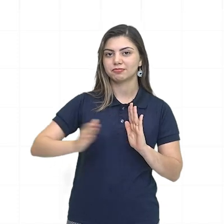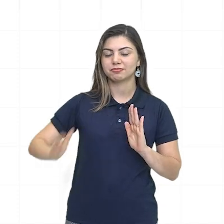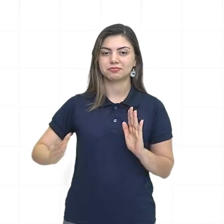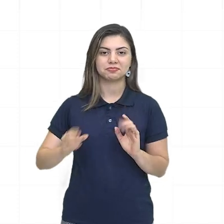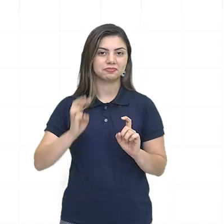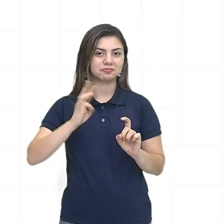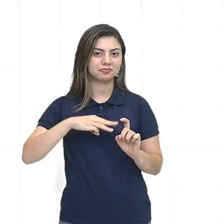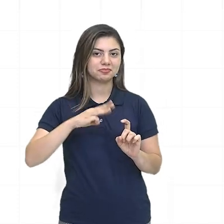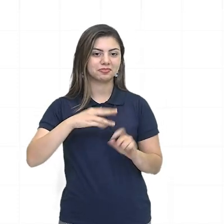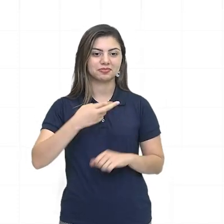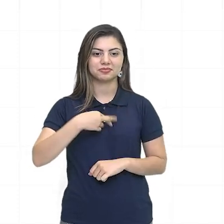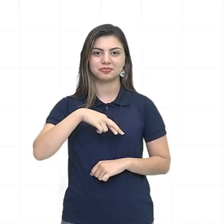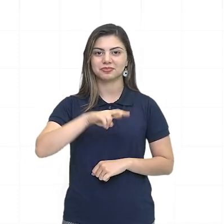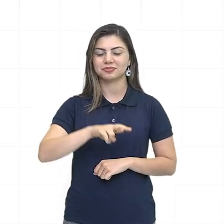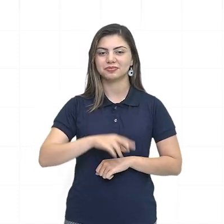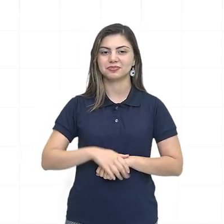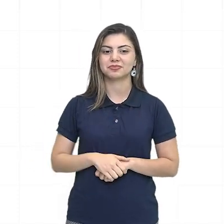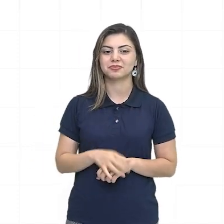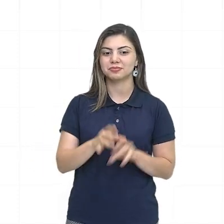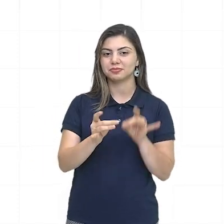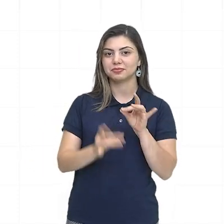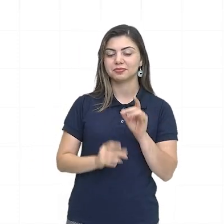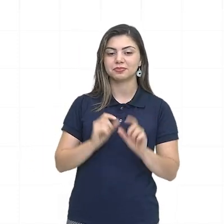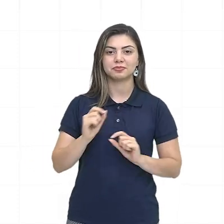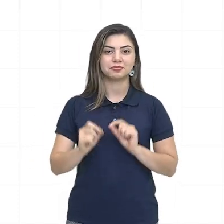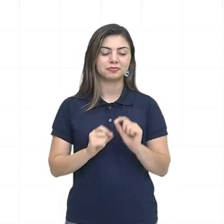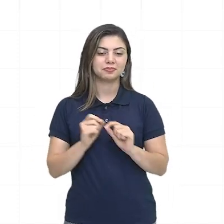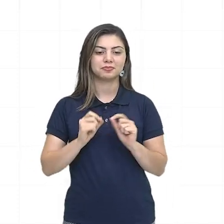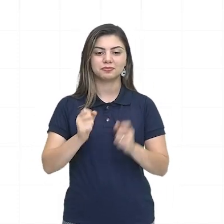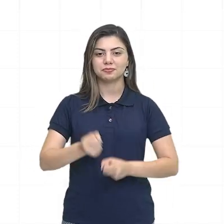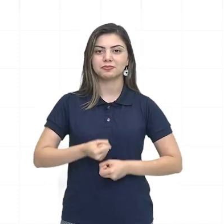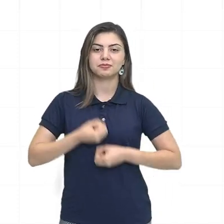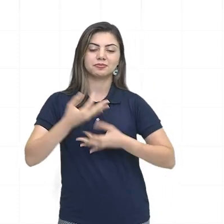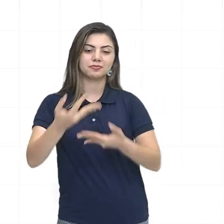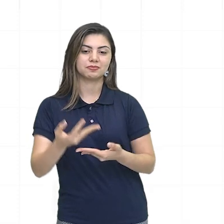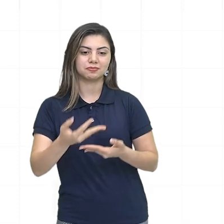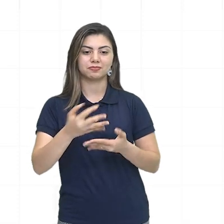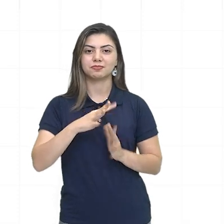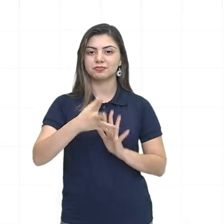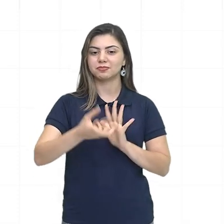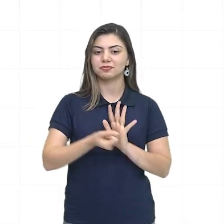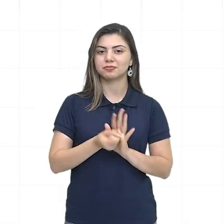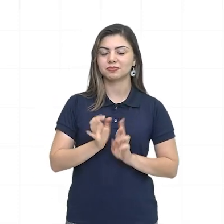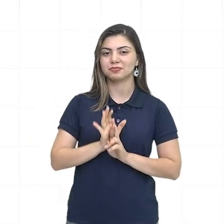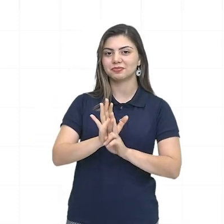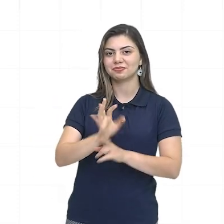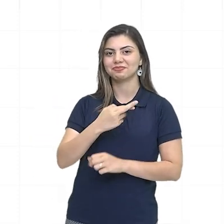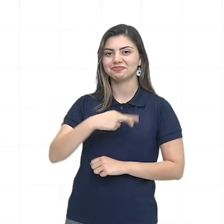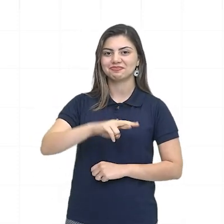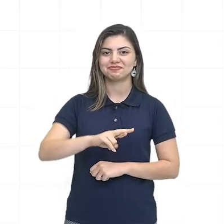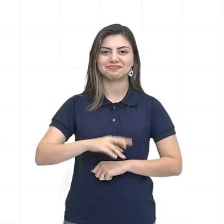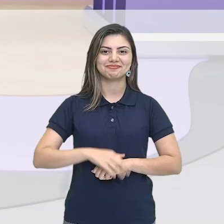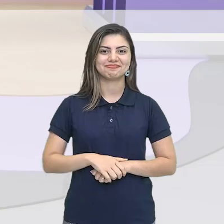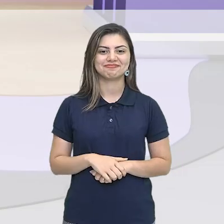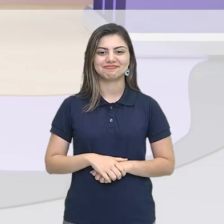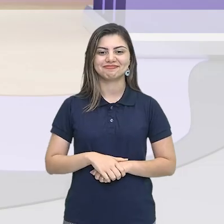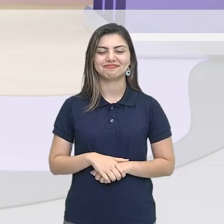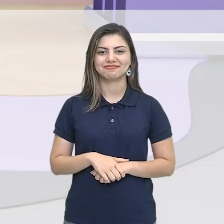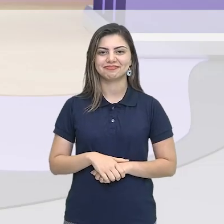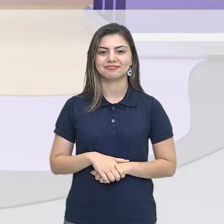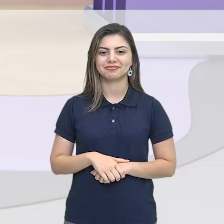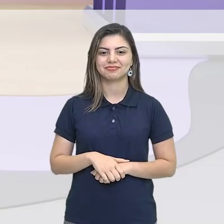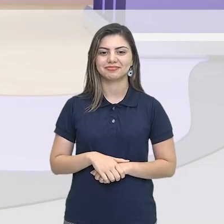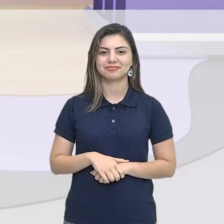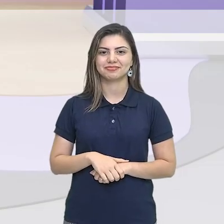e mitos religiosos. Detalhamento do objeto, as expressões religiosas através de seus